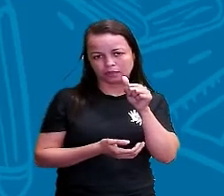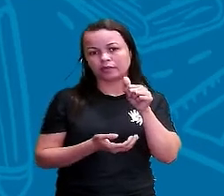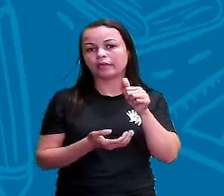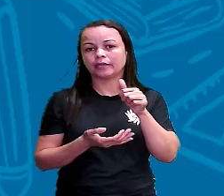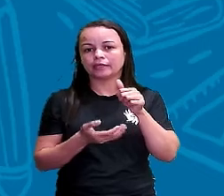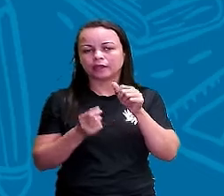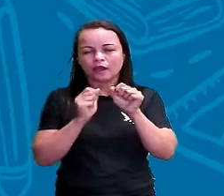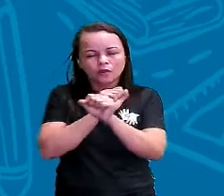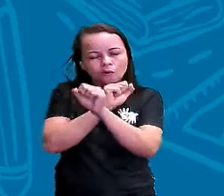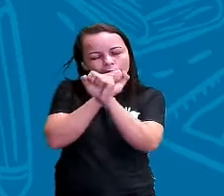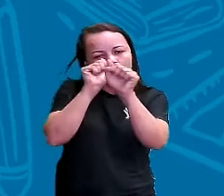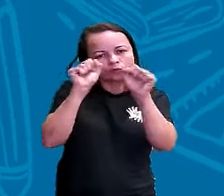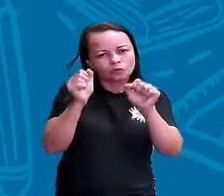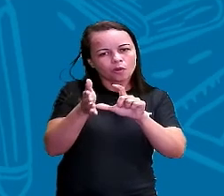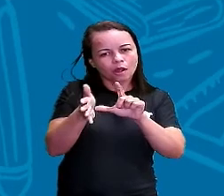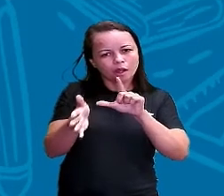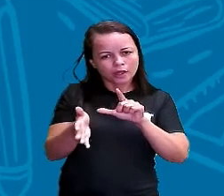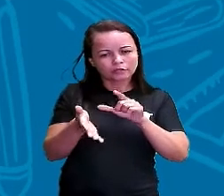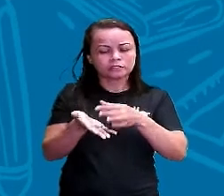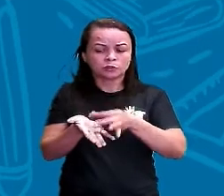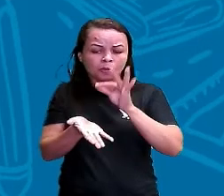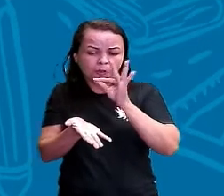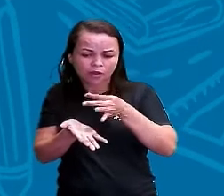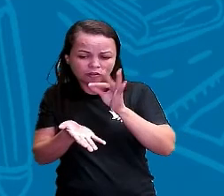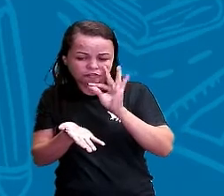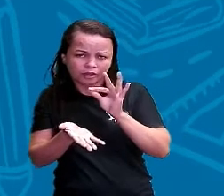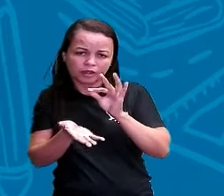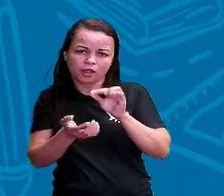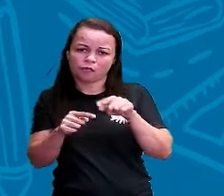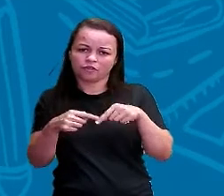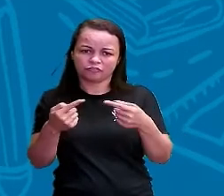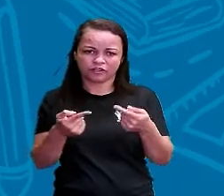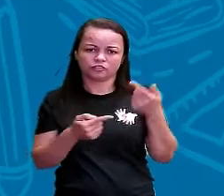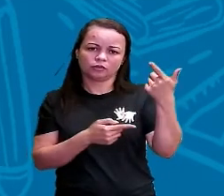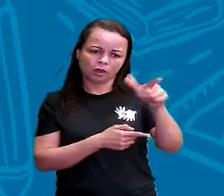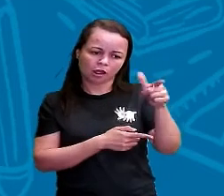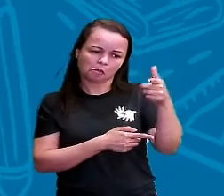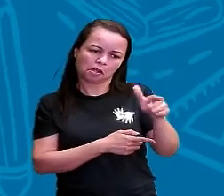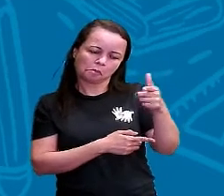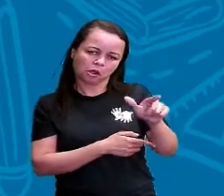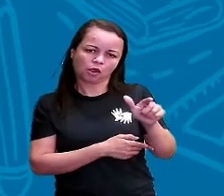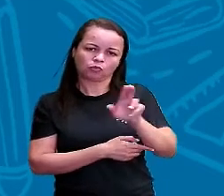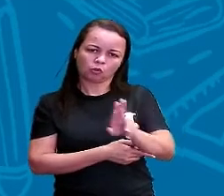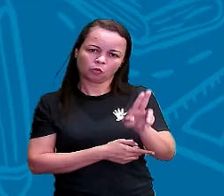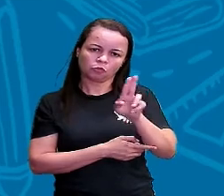repetindo o substantivo ali, Maria, a todo tempo, né?